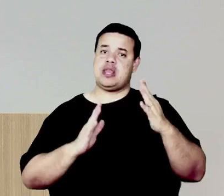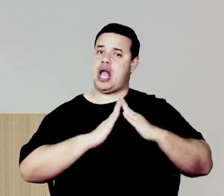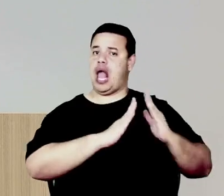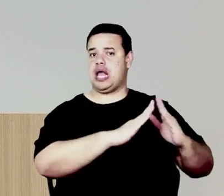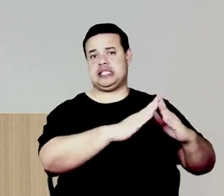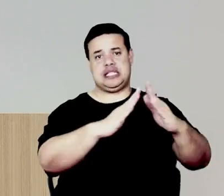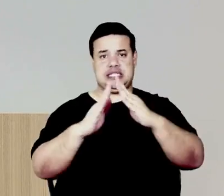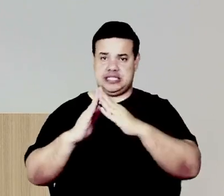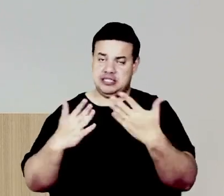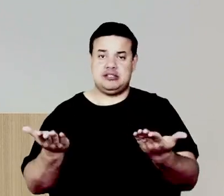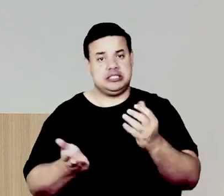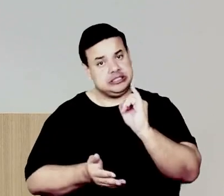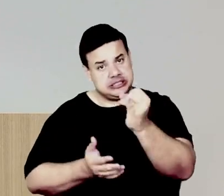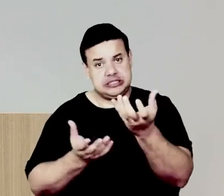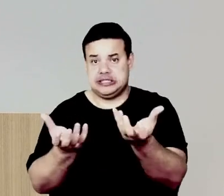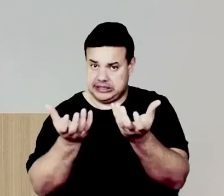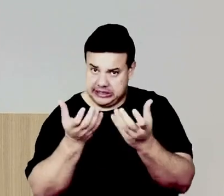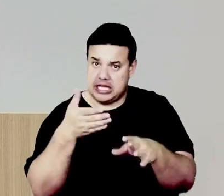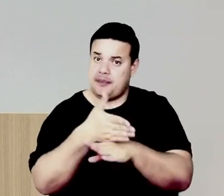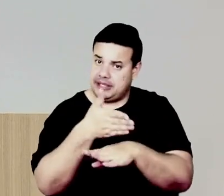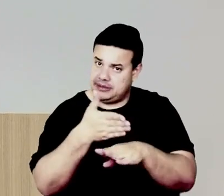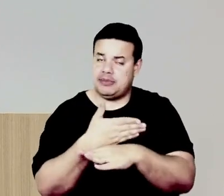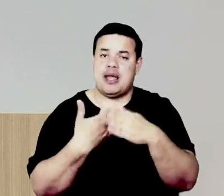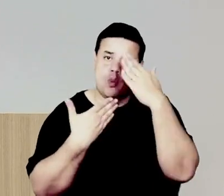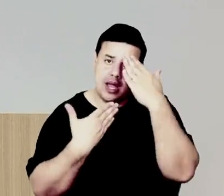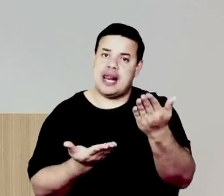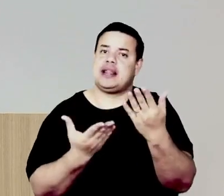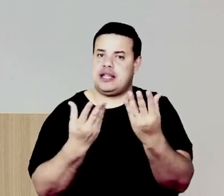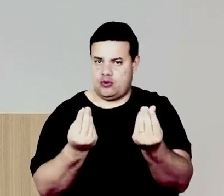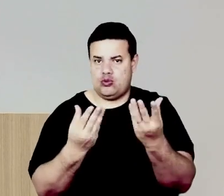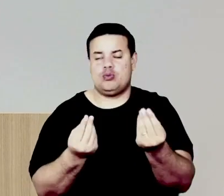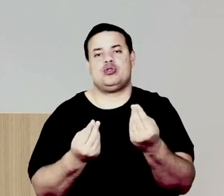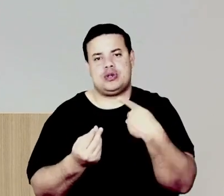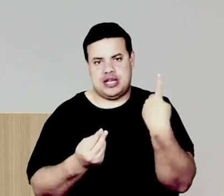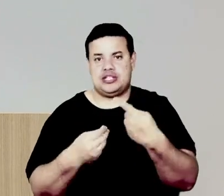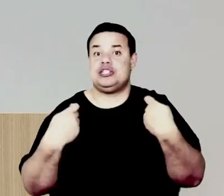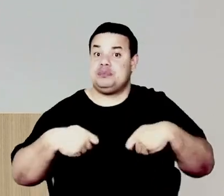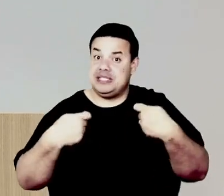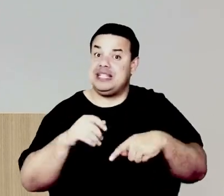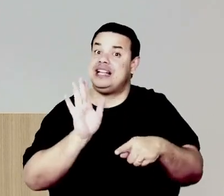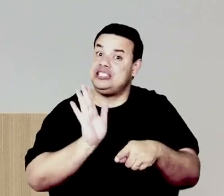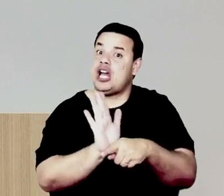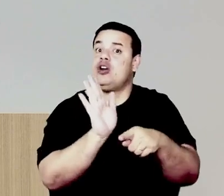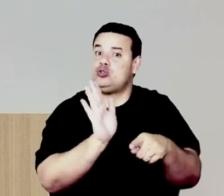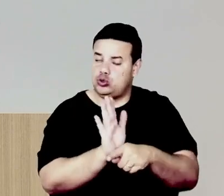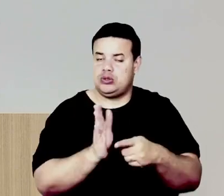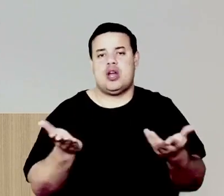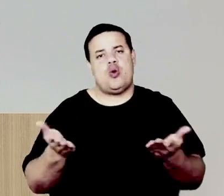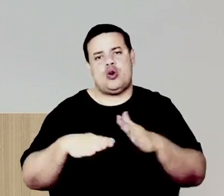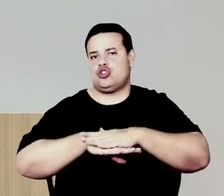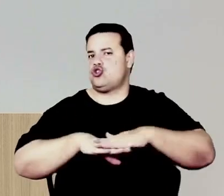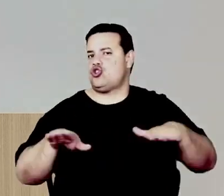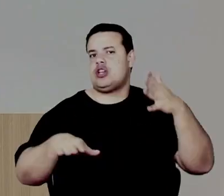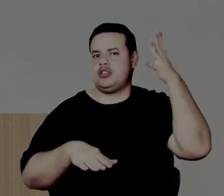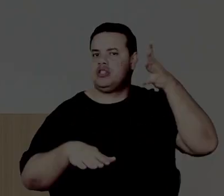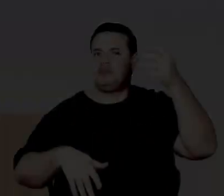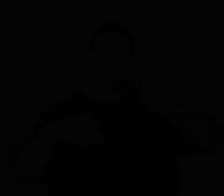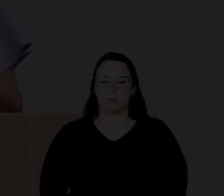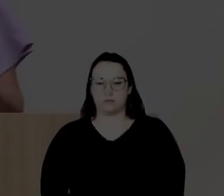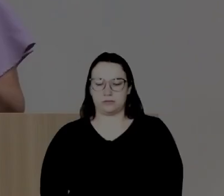quiserem fazer parte do Vida Animais, eu agradeço muito, porque é disso que a gente precisa, de ajuda. Por enquanto é só. Se precisar, eu volto nos